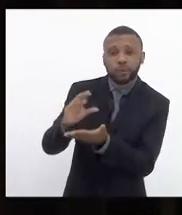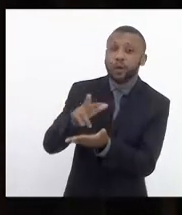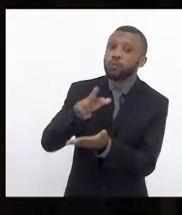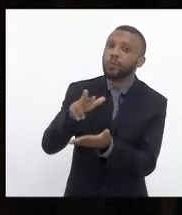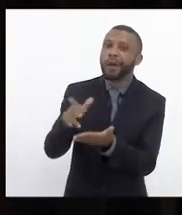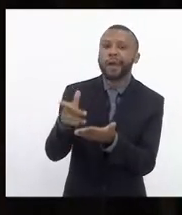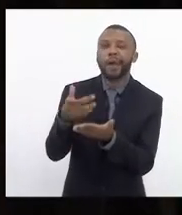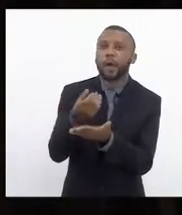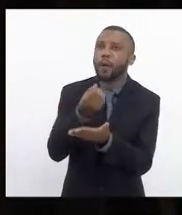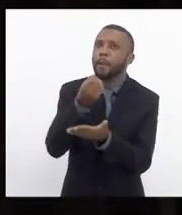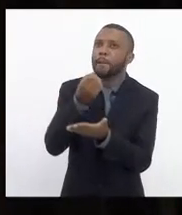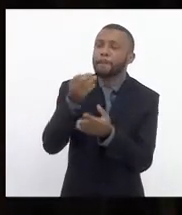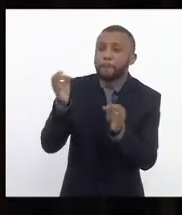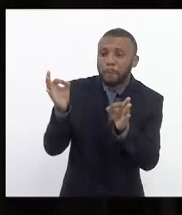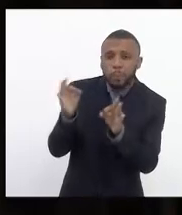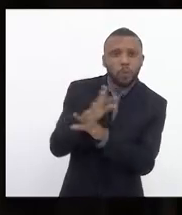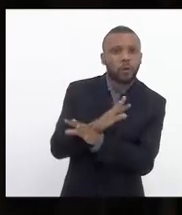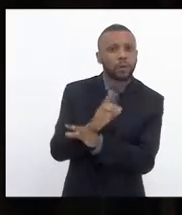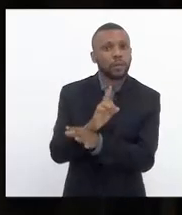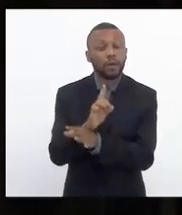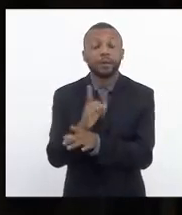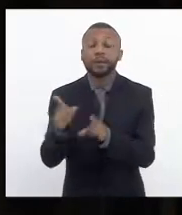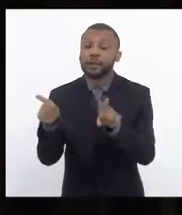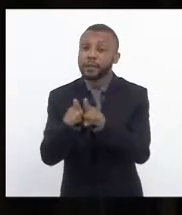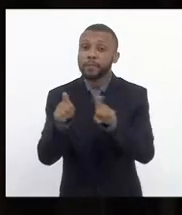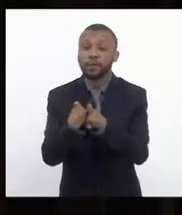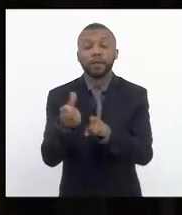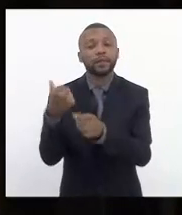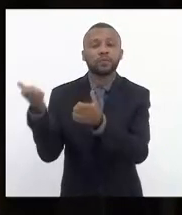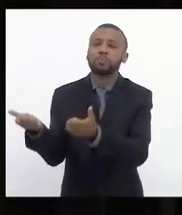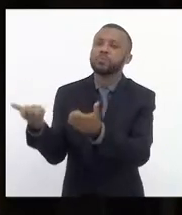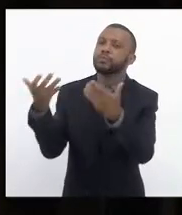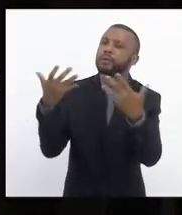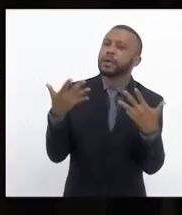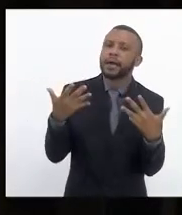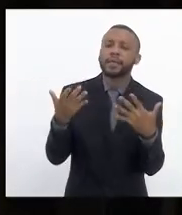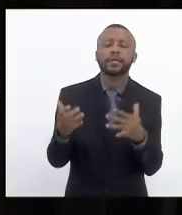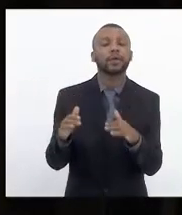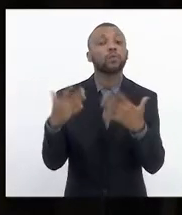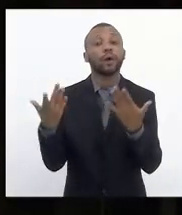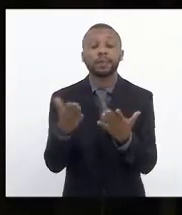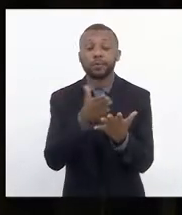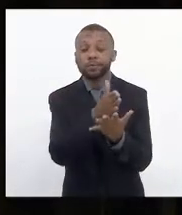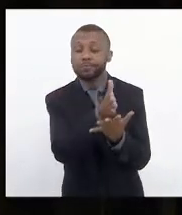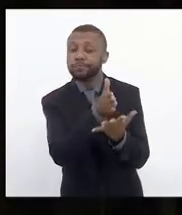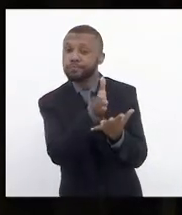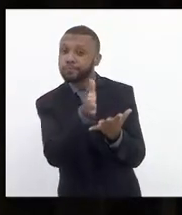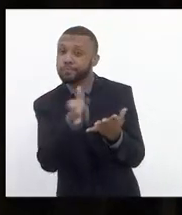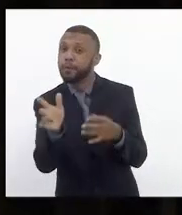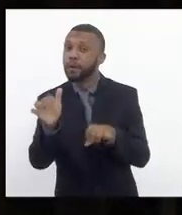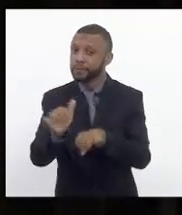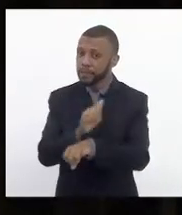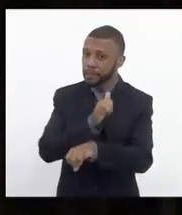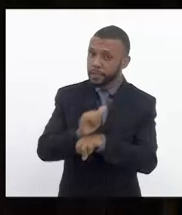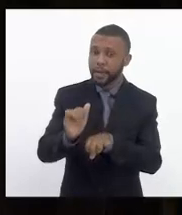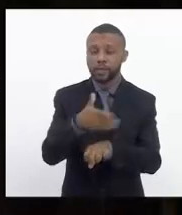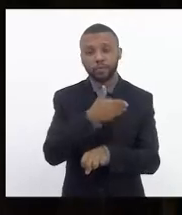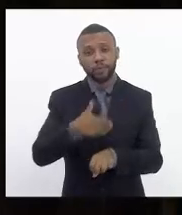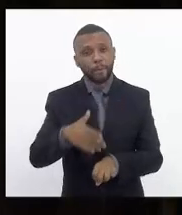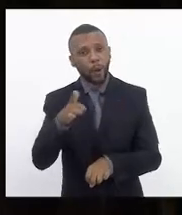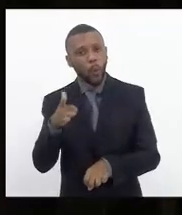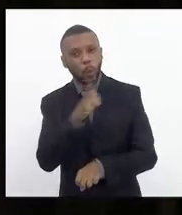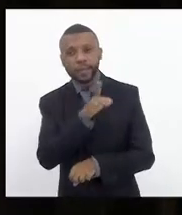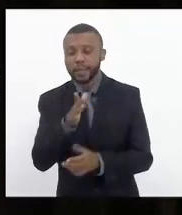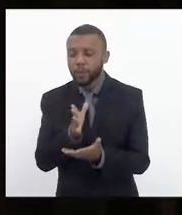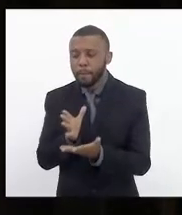não só isso gostaria que o Senhor nos convencesse também de quais são as estratégias do governo para conseguir receita